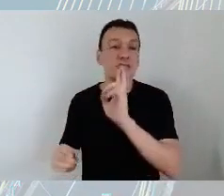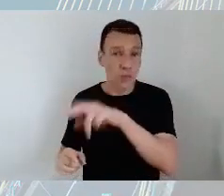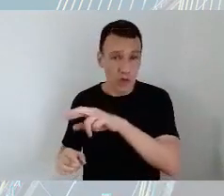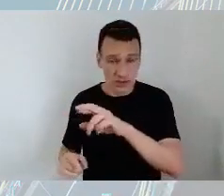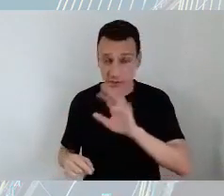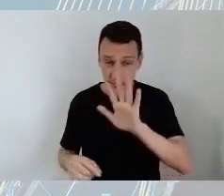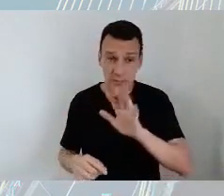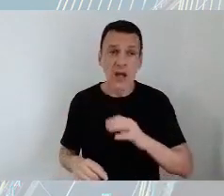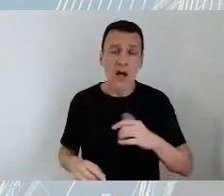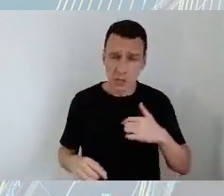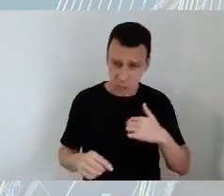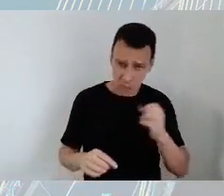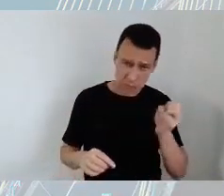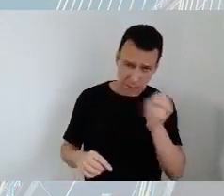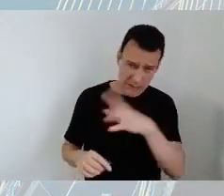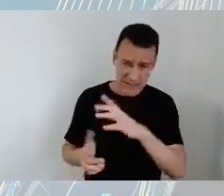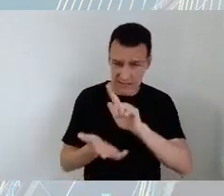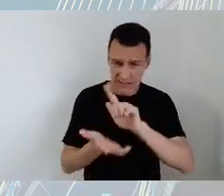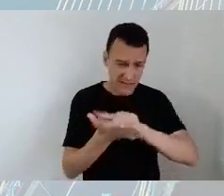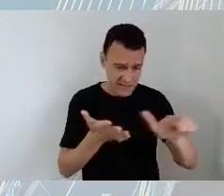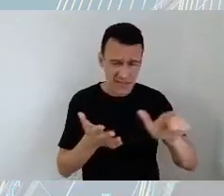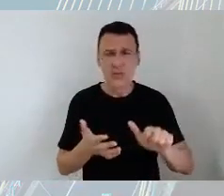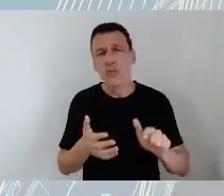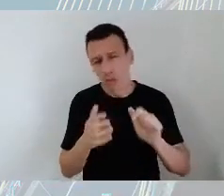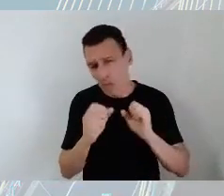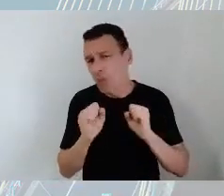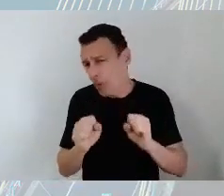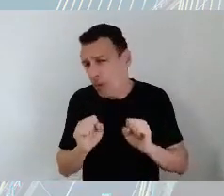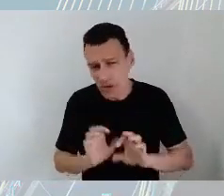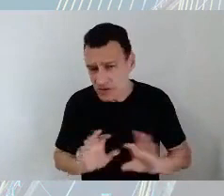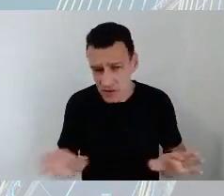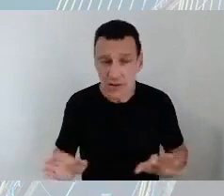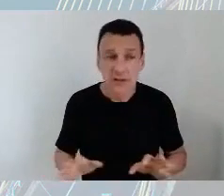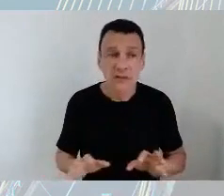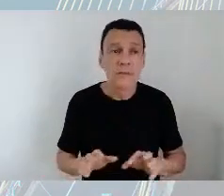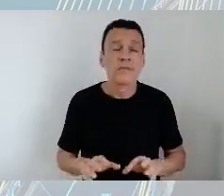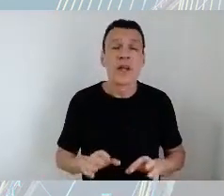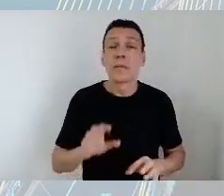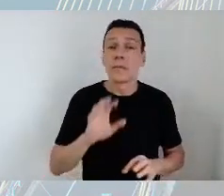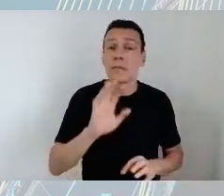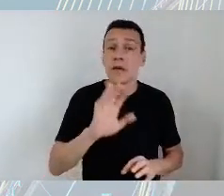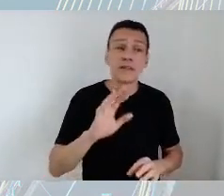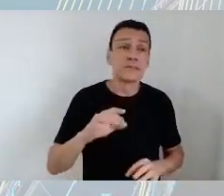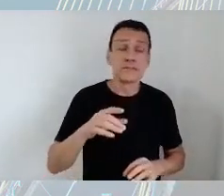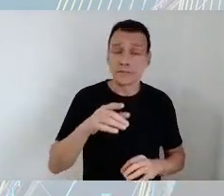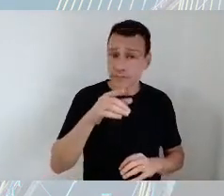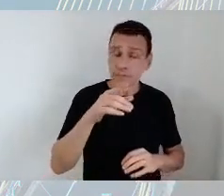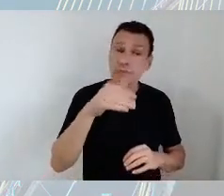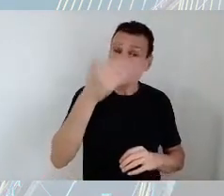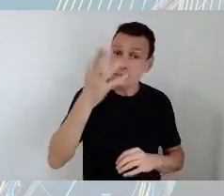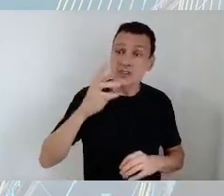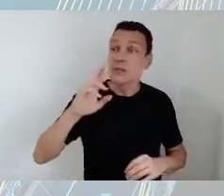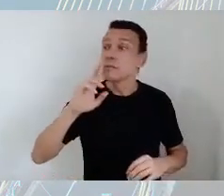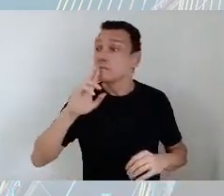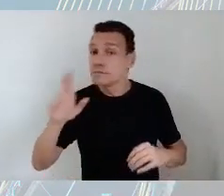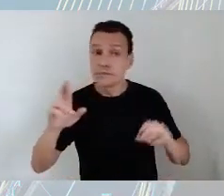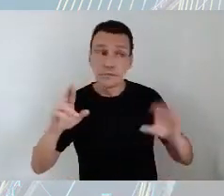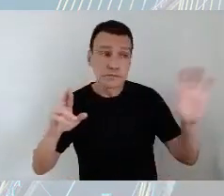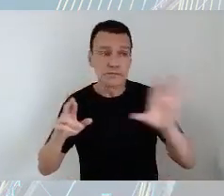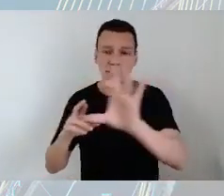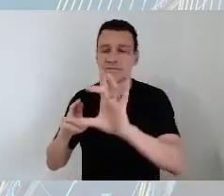E quando você for fazer a resposta do ChatGPT, você programaticamente dispara a mensagem. Tá? Por que eu coloquei isso